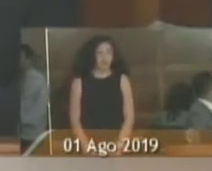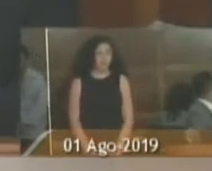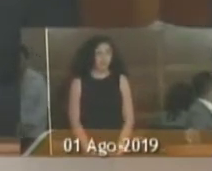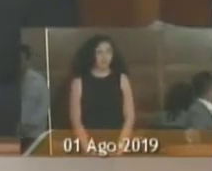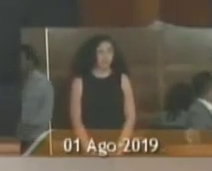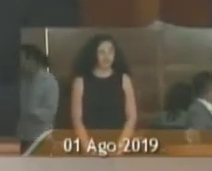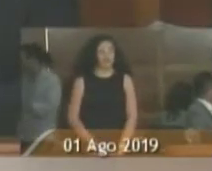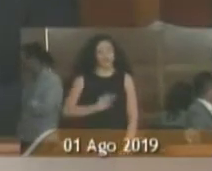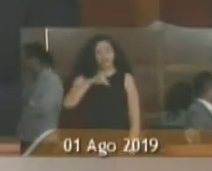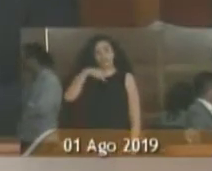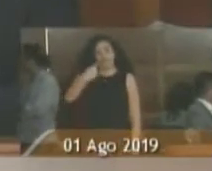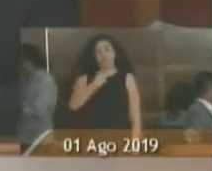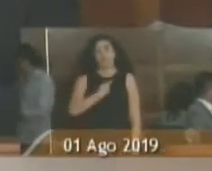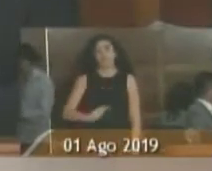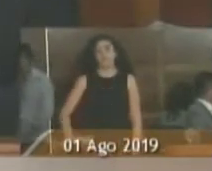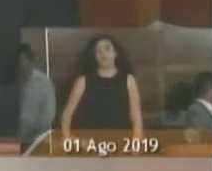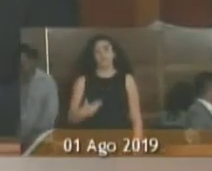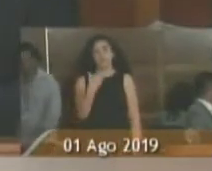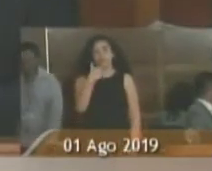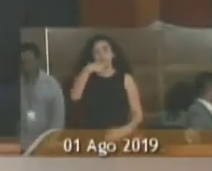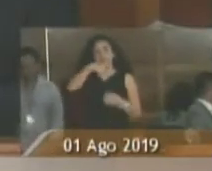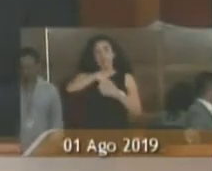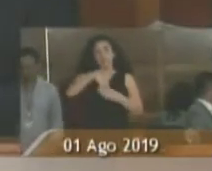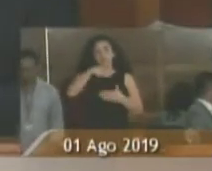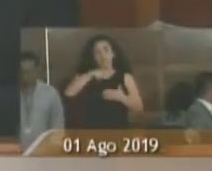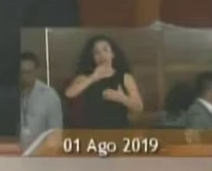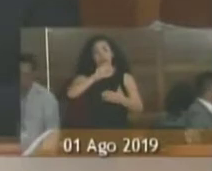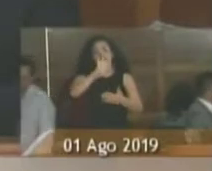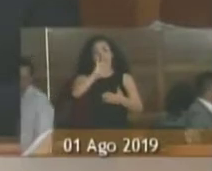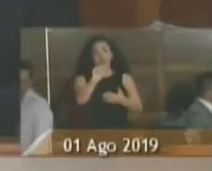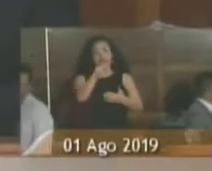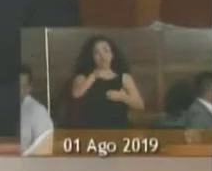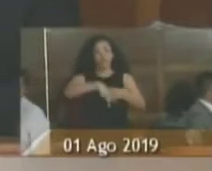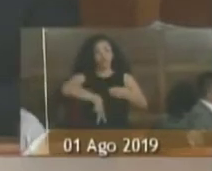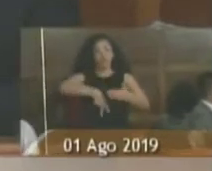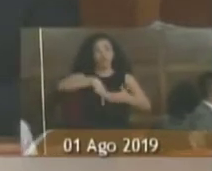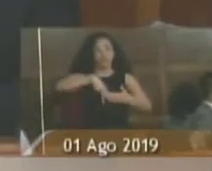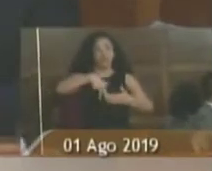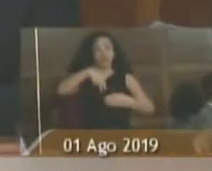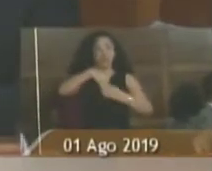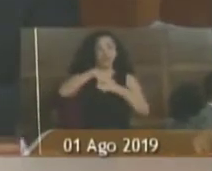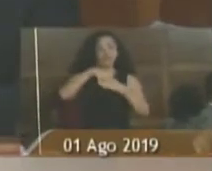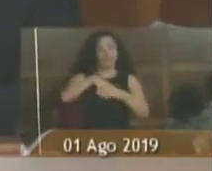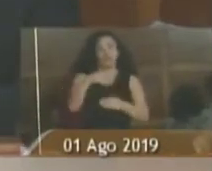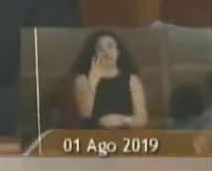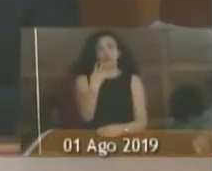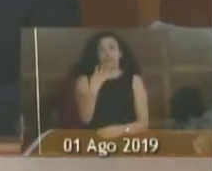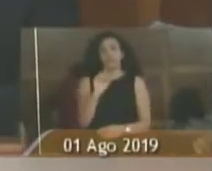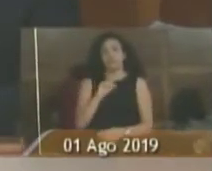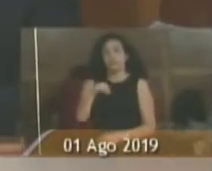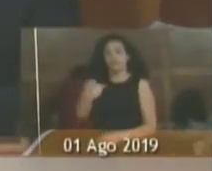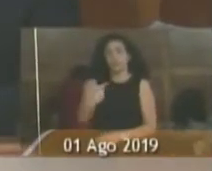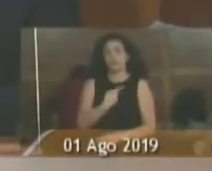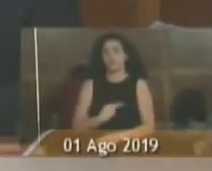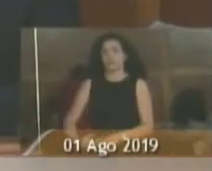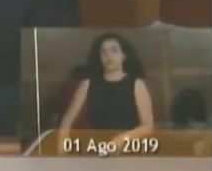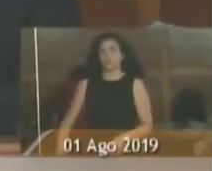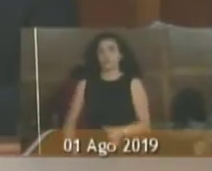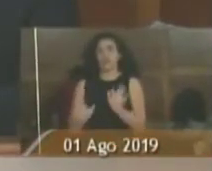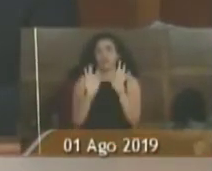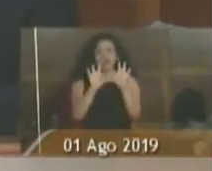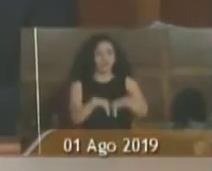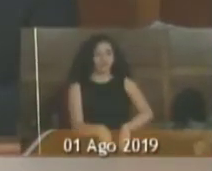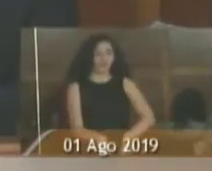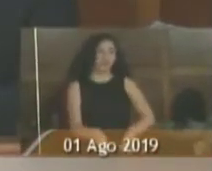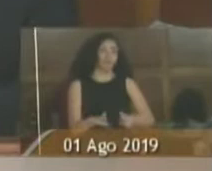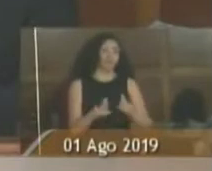Na sequência, o presidente colocou em votação a ata lida e registrou sua aprovação por 4 votos. Sua excelência tomou a palavra para o encerramento